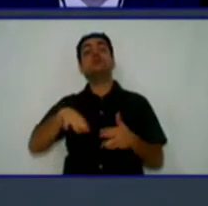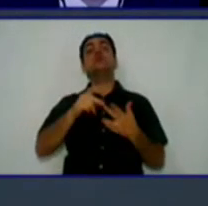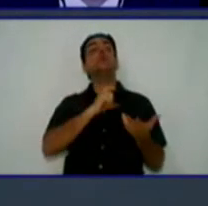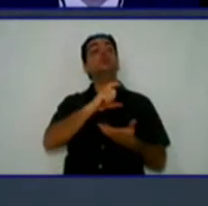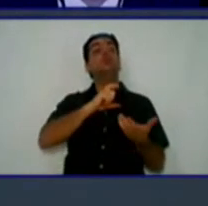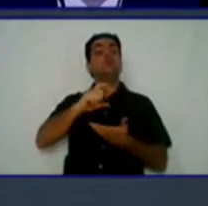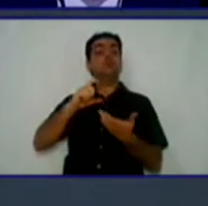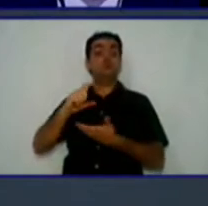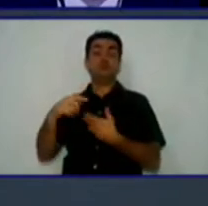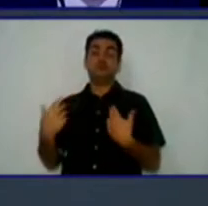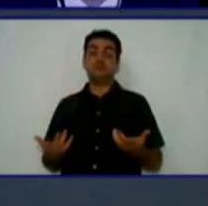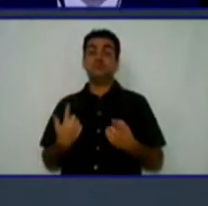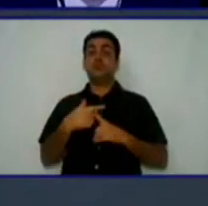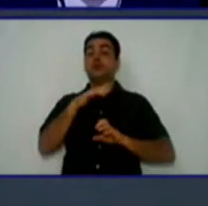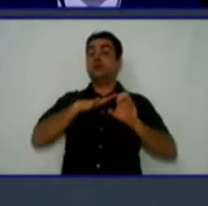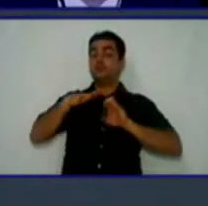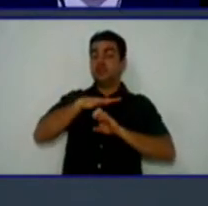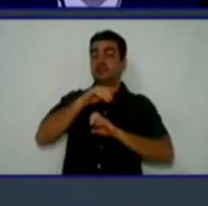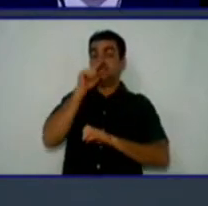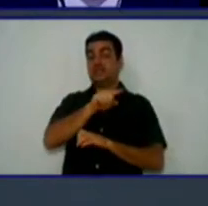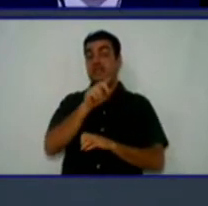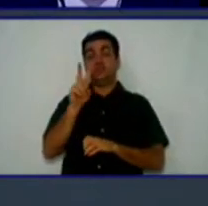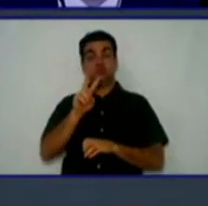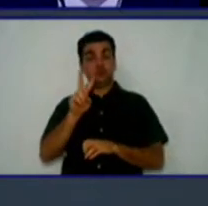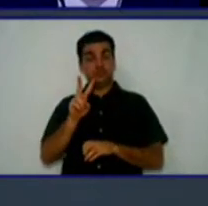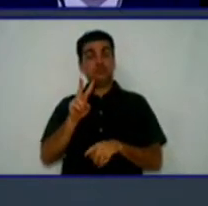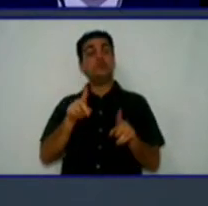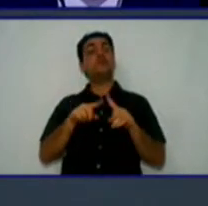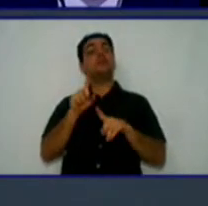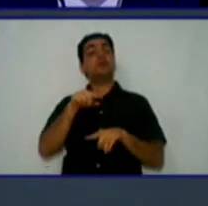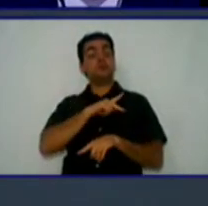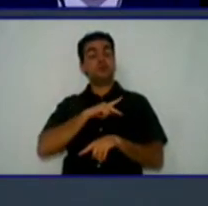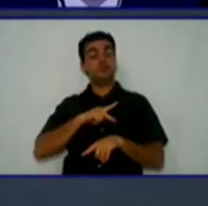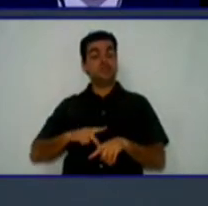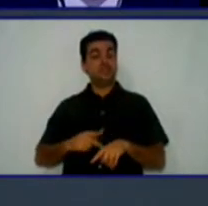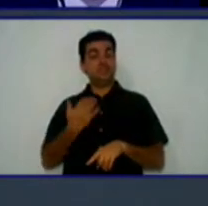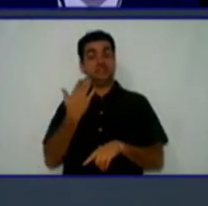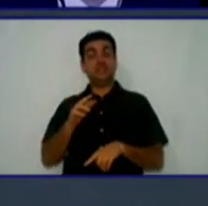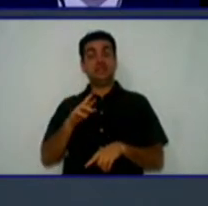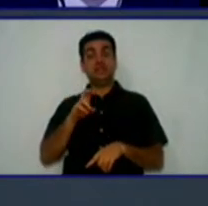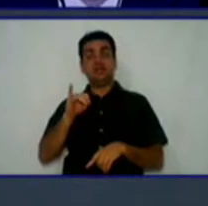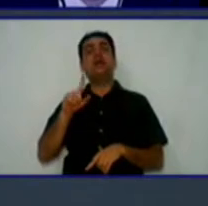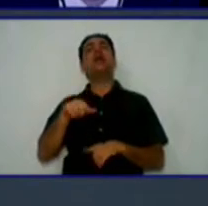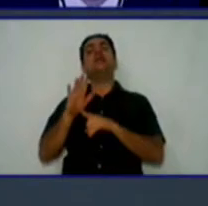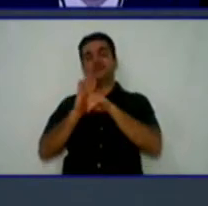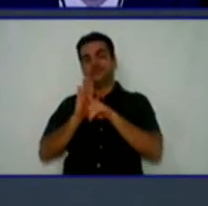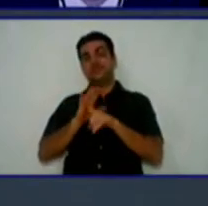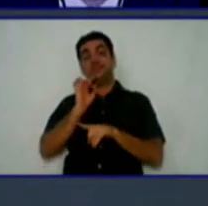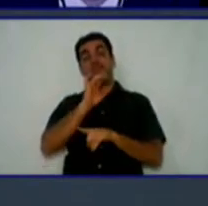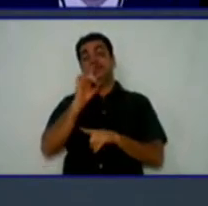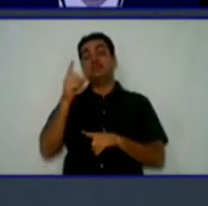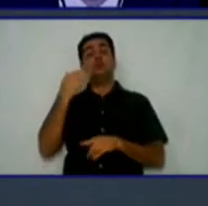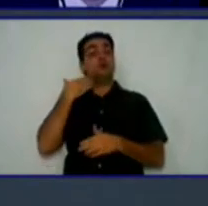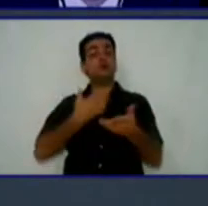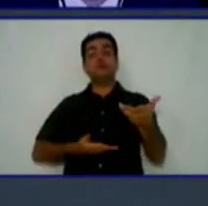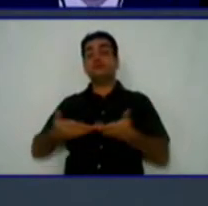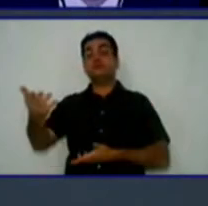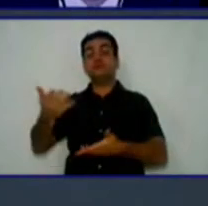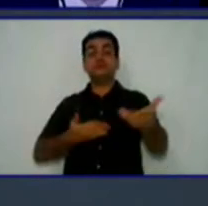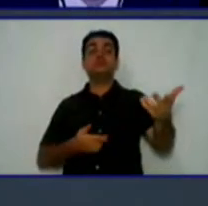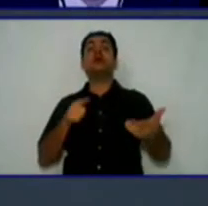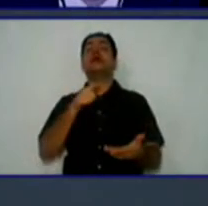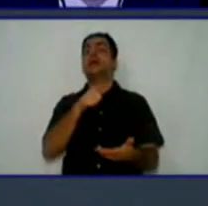gastos. As empresas contratadas e o presidente da GREI são investigados em suas transações por